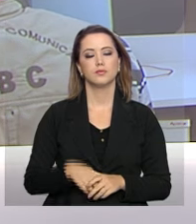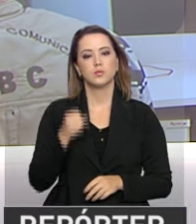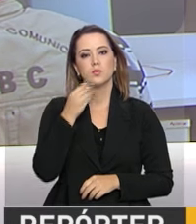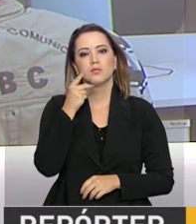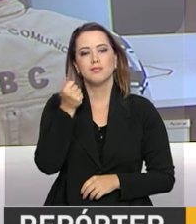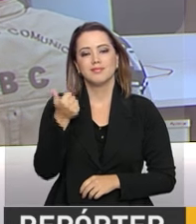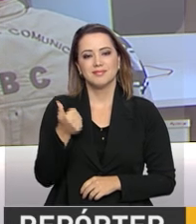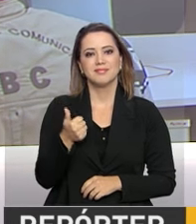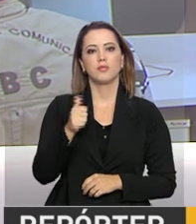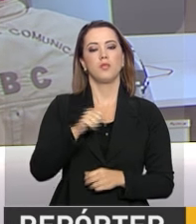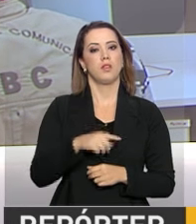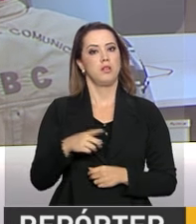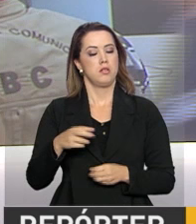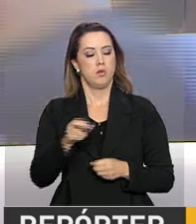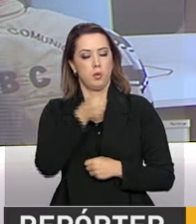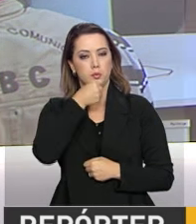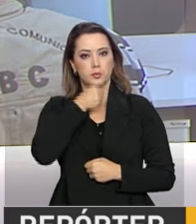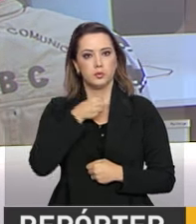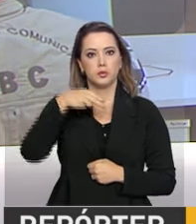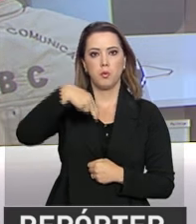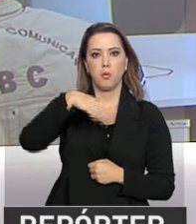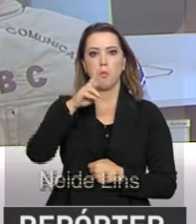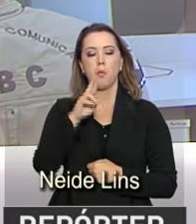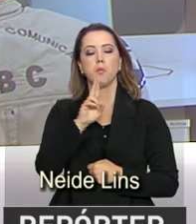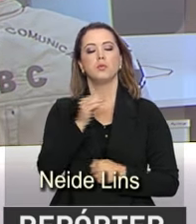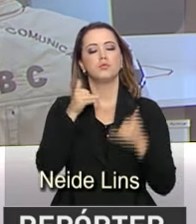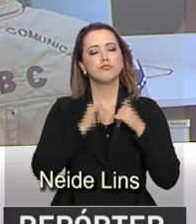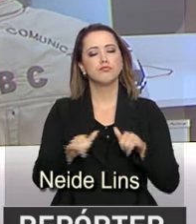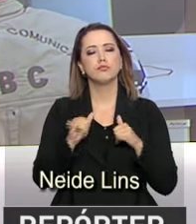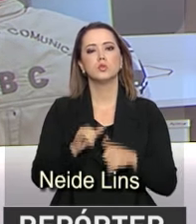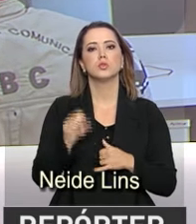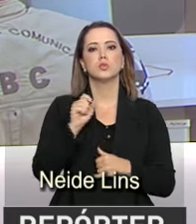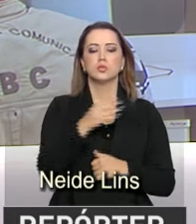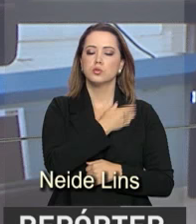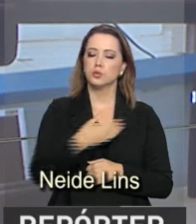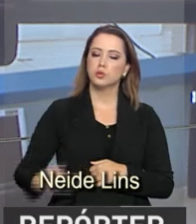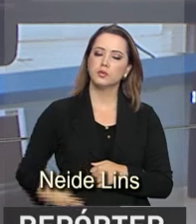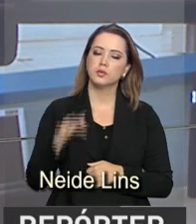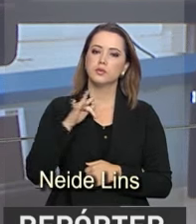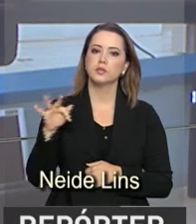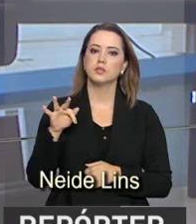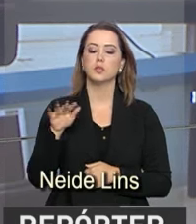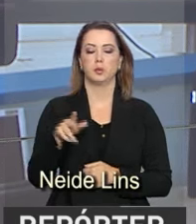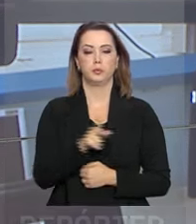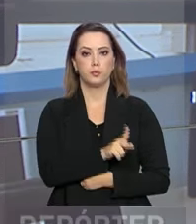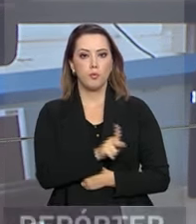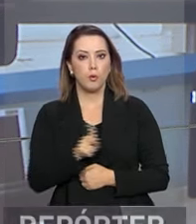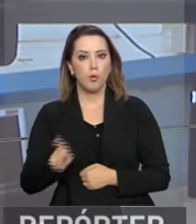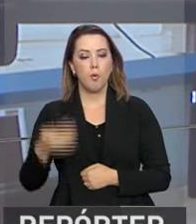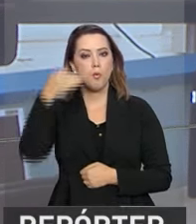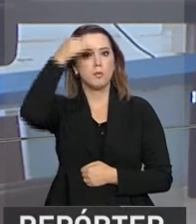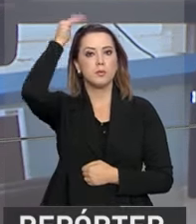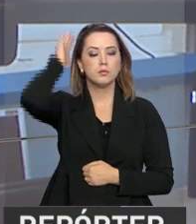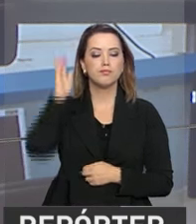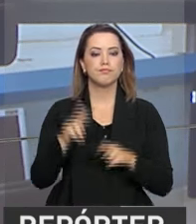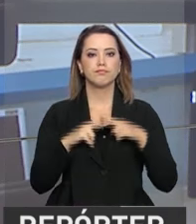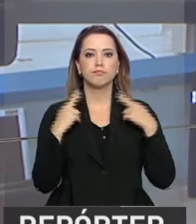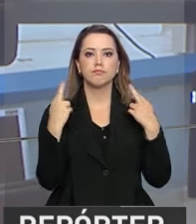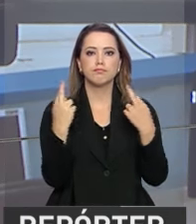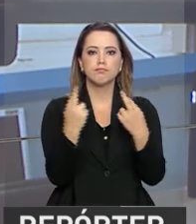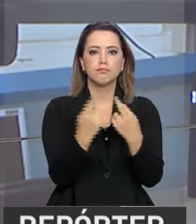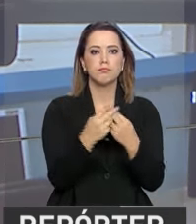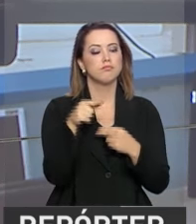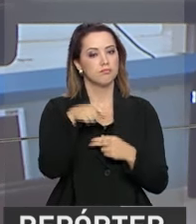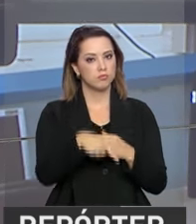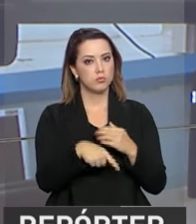Olá, estamos de volta com o repórter NBR e as notícias do governo federal. O presidente em exercício, Michel Temer, se reúne daqui a pouco